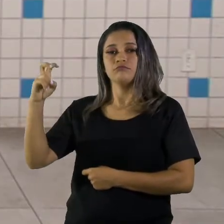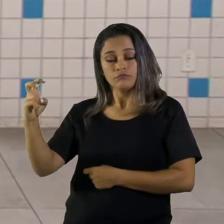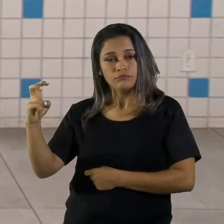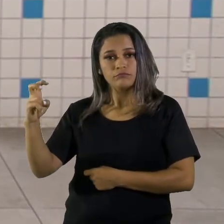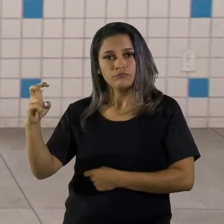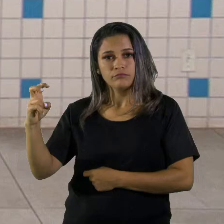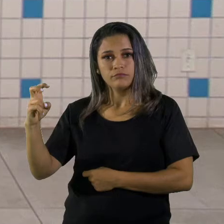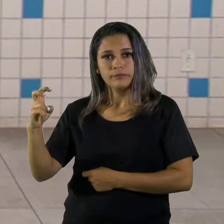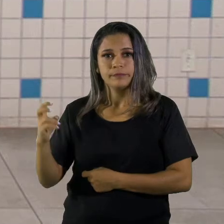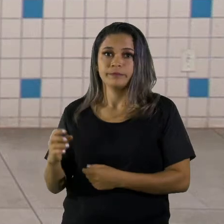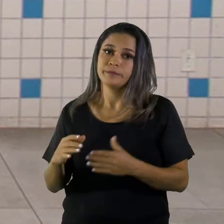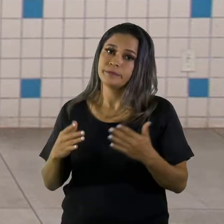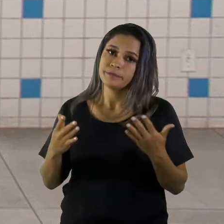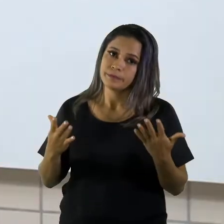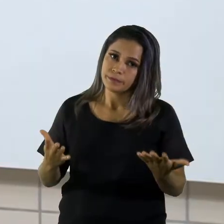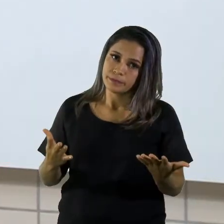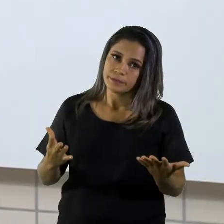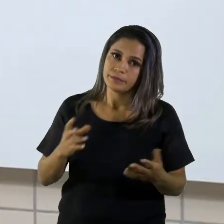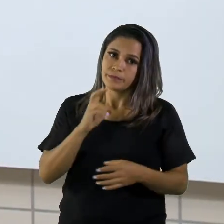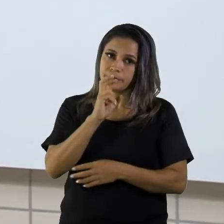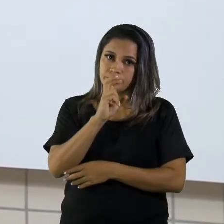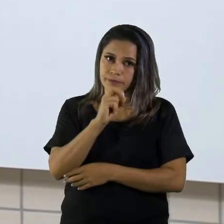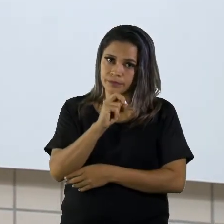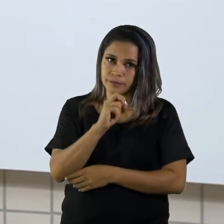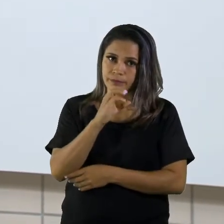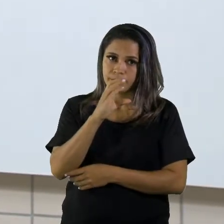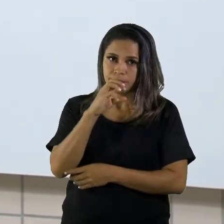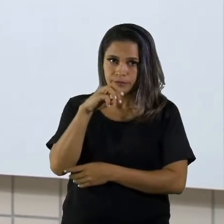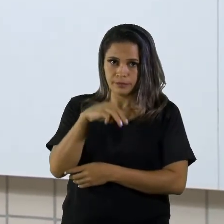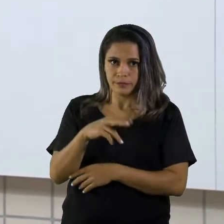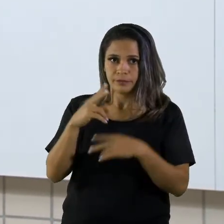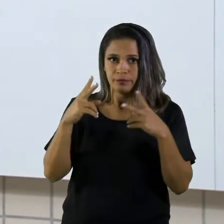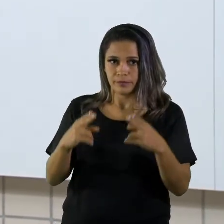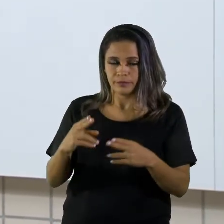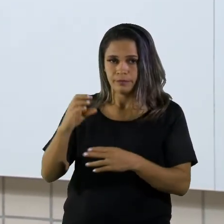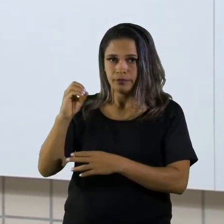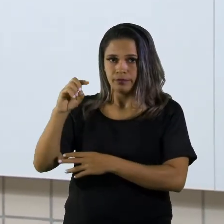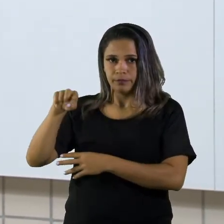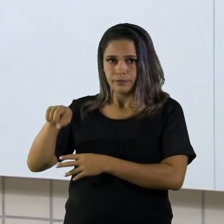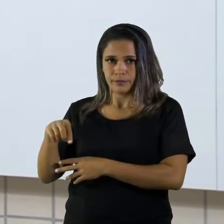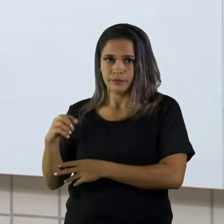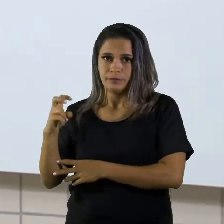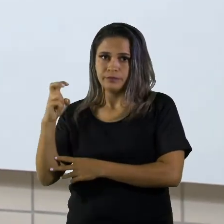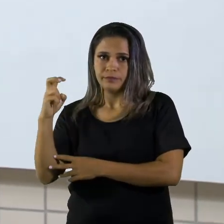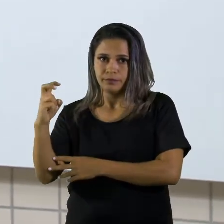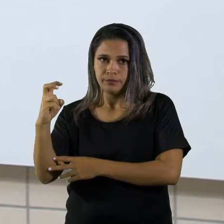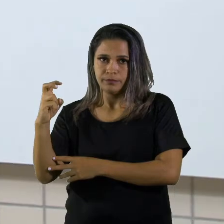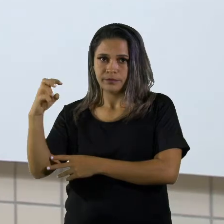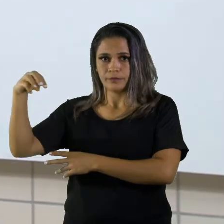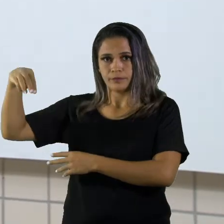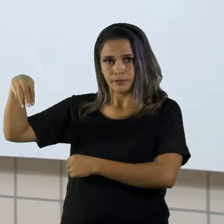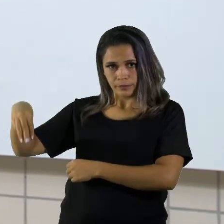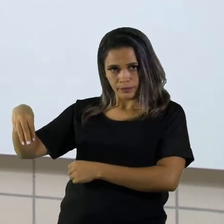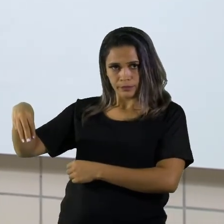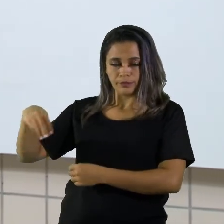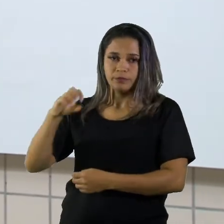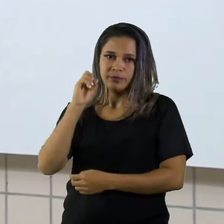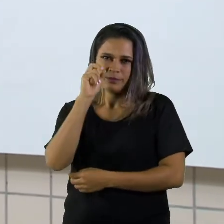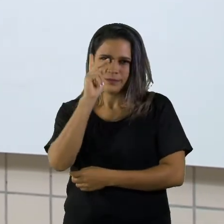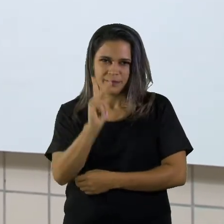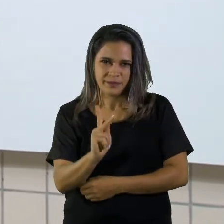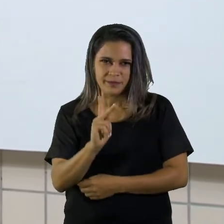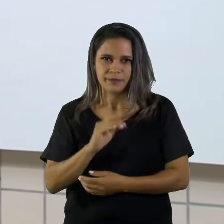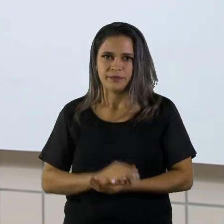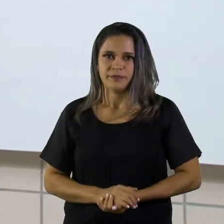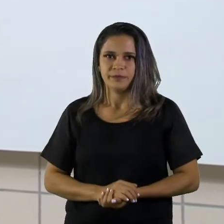0,5. Então, 50 centímetros é a mesma coisa que 0,5 metros, ok?